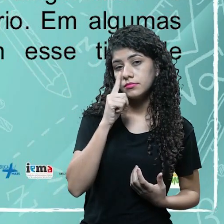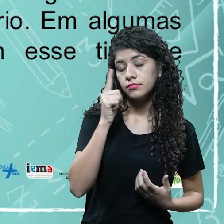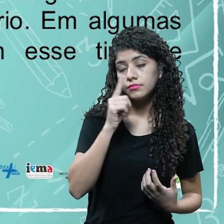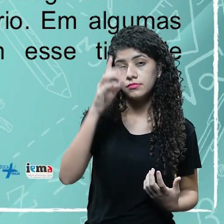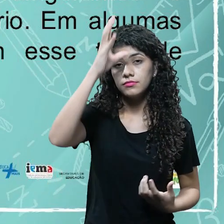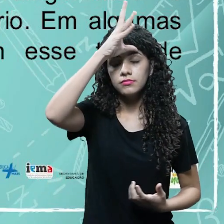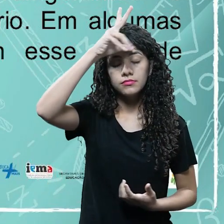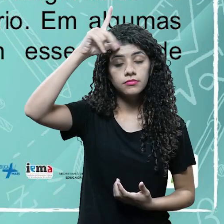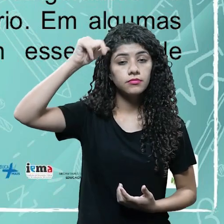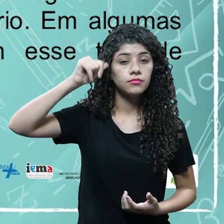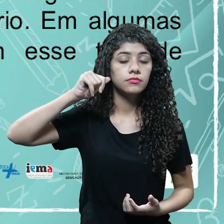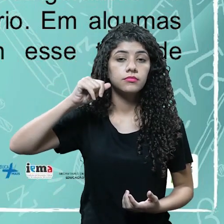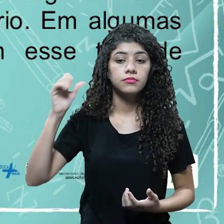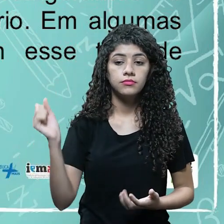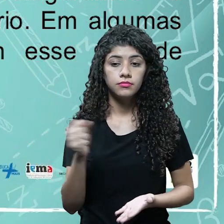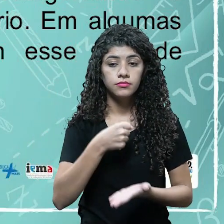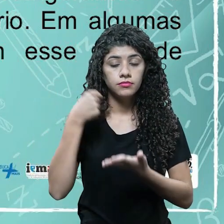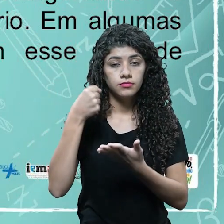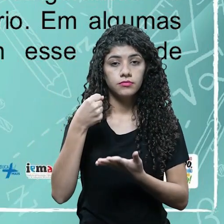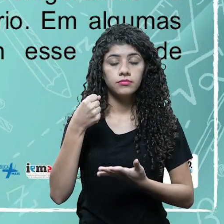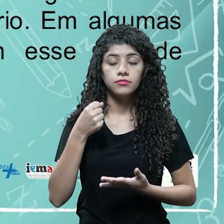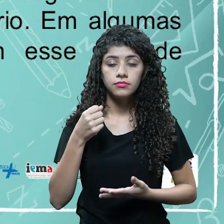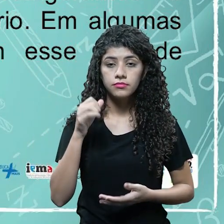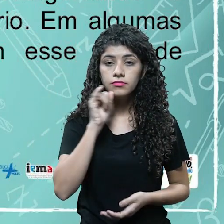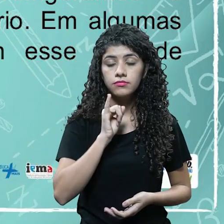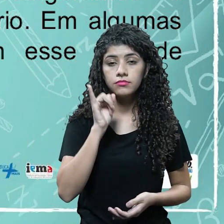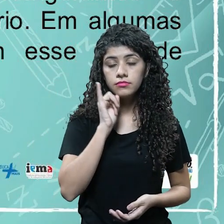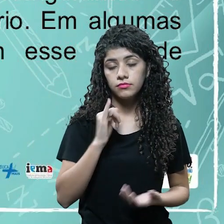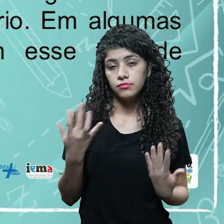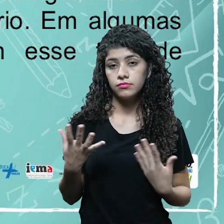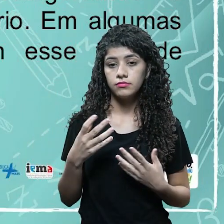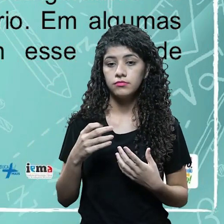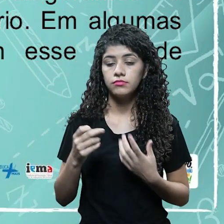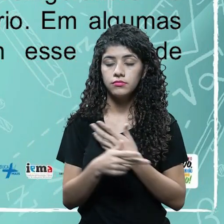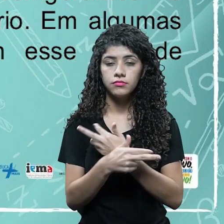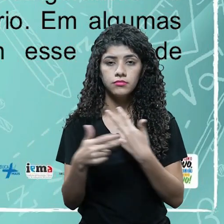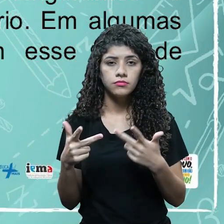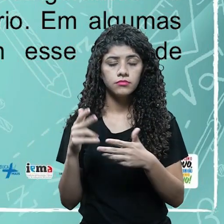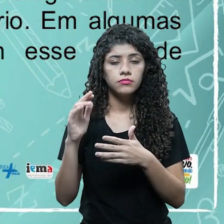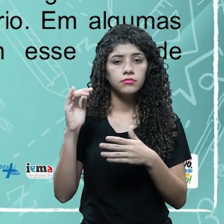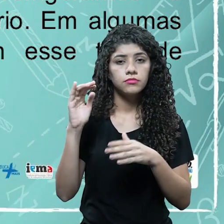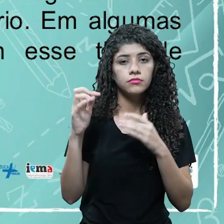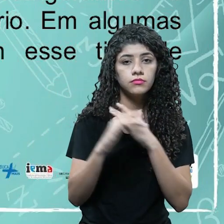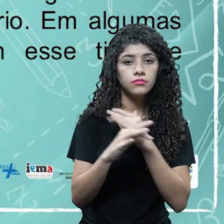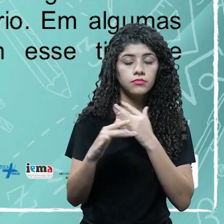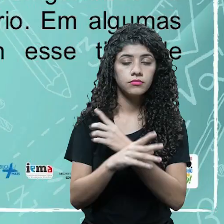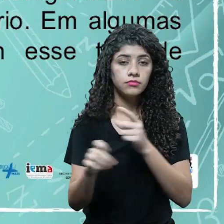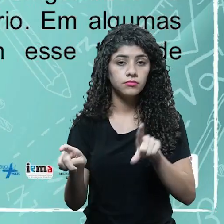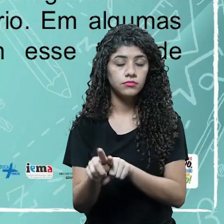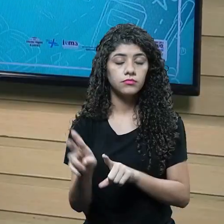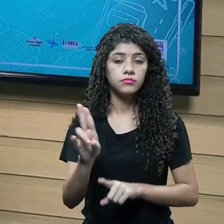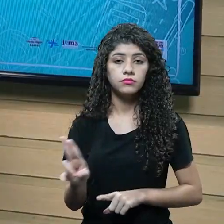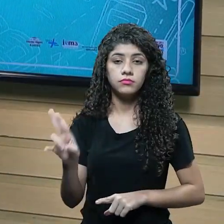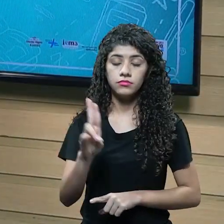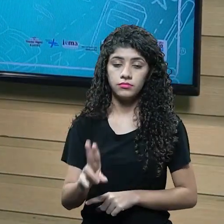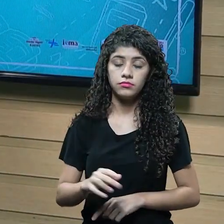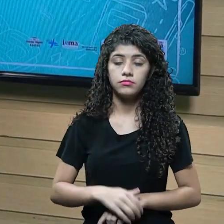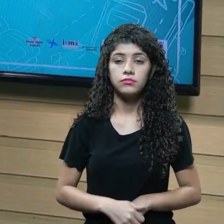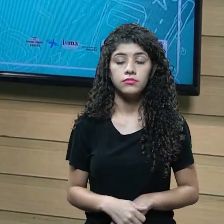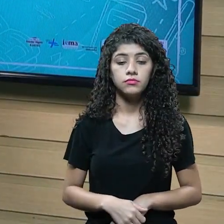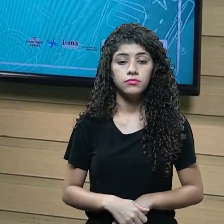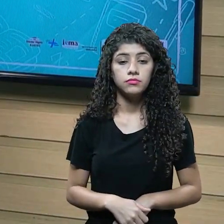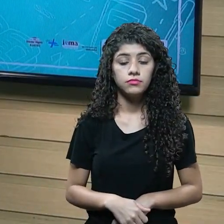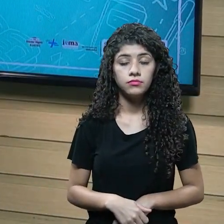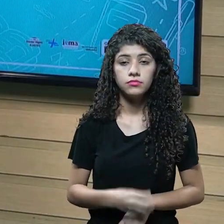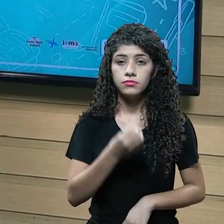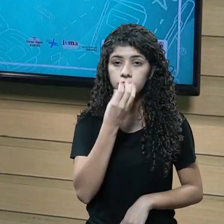são exemplos desse tipo de intermédio, tá? Em algumas cidades, alguns fabricantes de tijolos também utilizam esse meio de comercialização. Então esse também é um meio muito